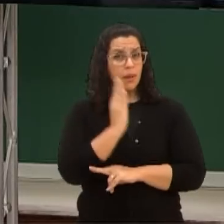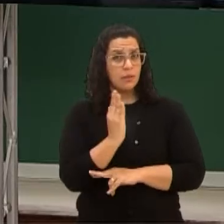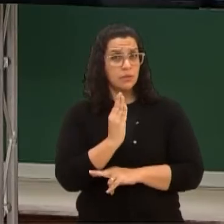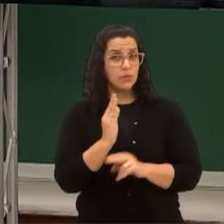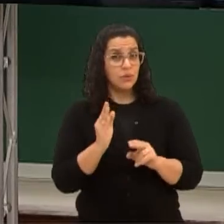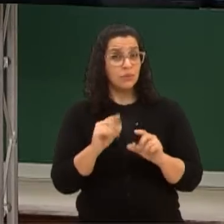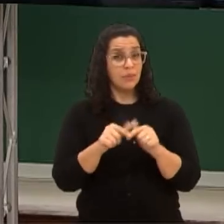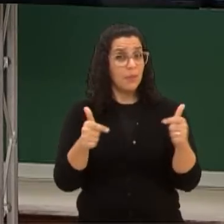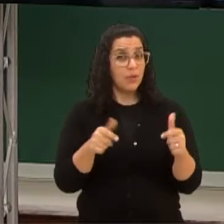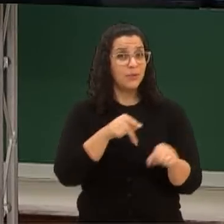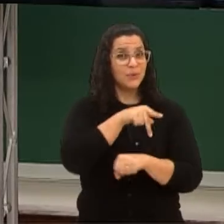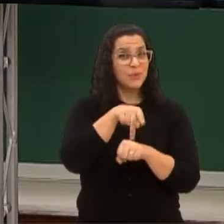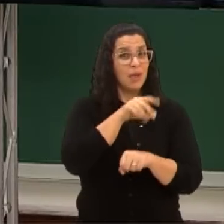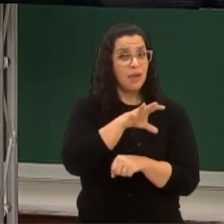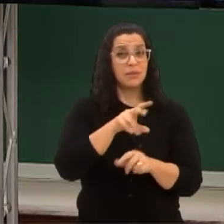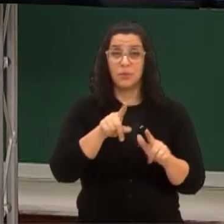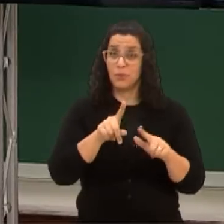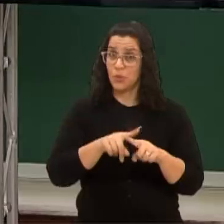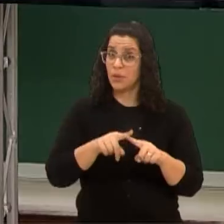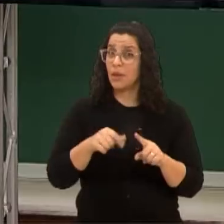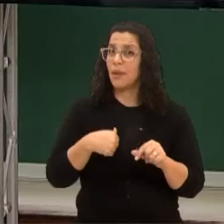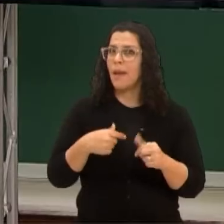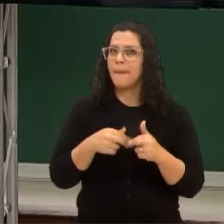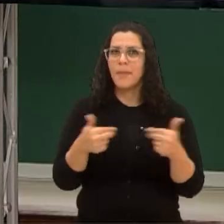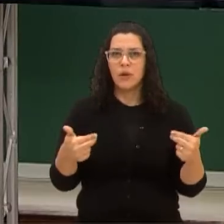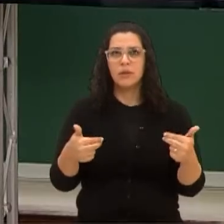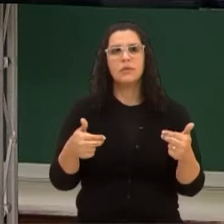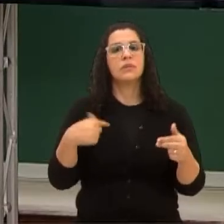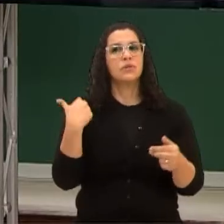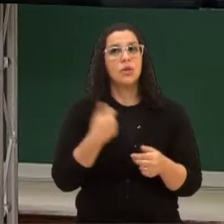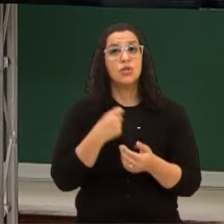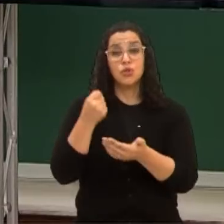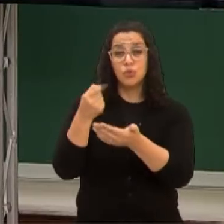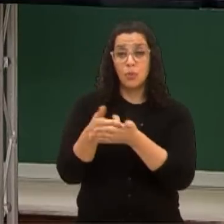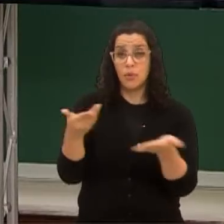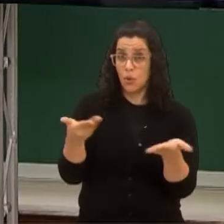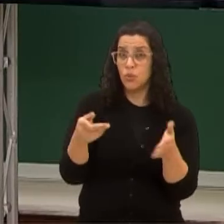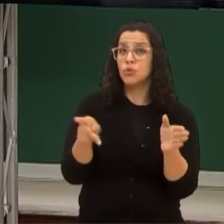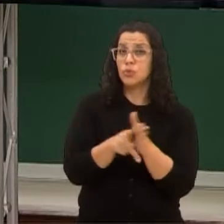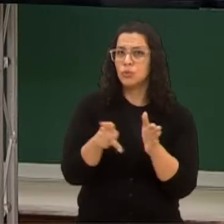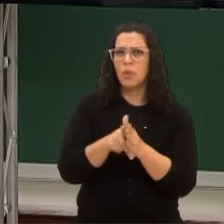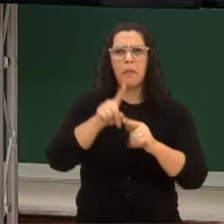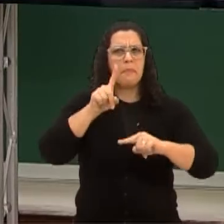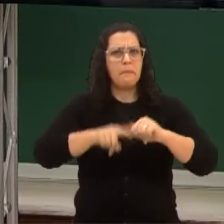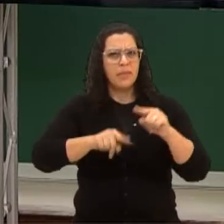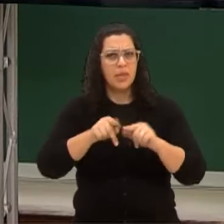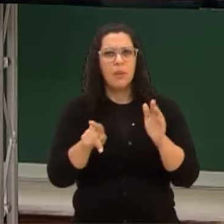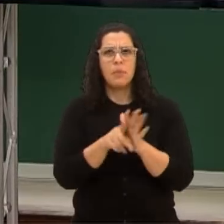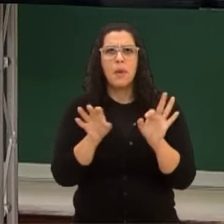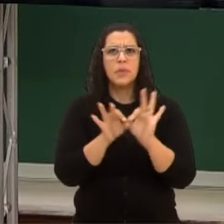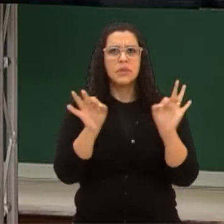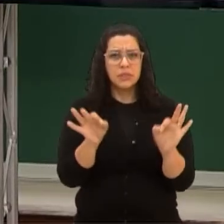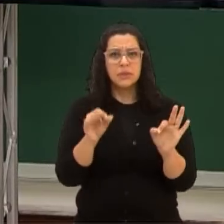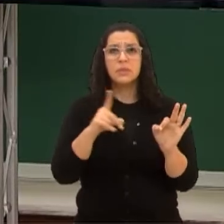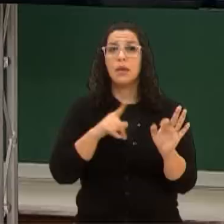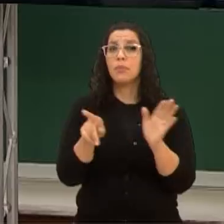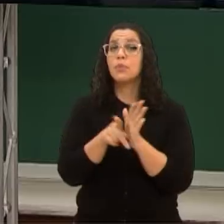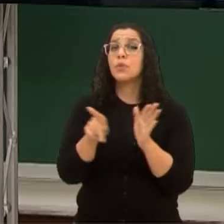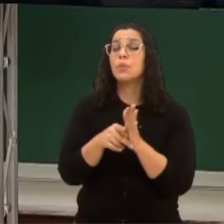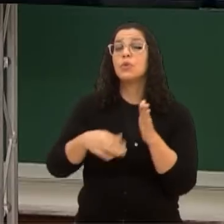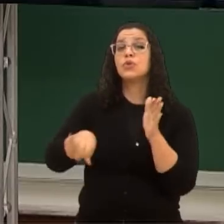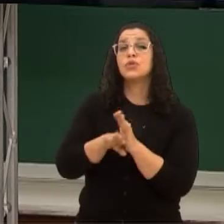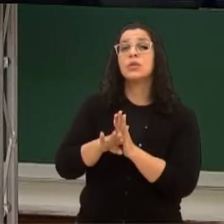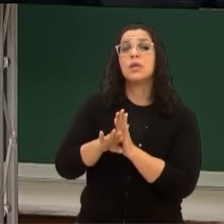grande parte dos países. Afinal, boa parte daquilo que a gente consome de produtos mais simples provém